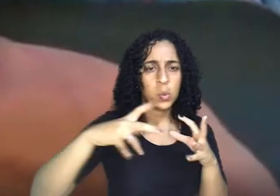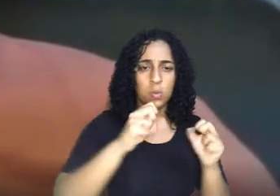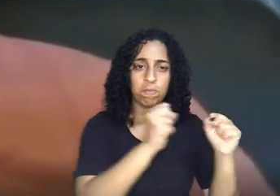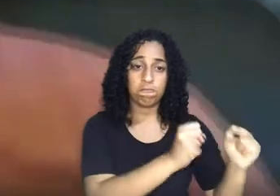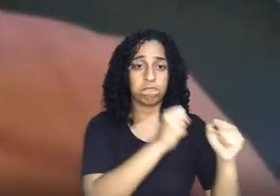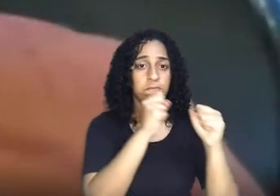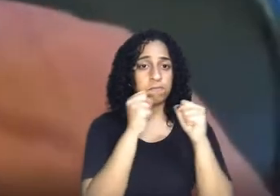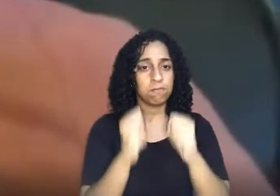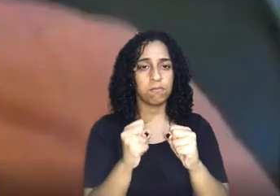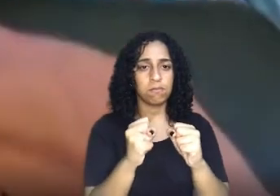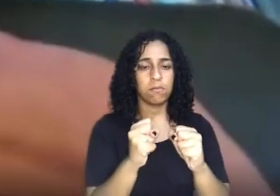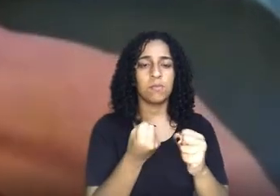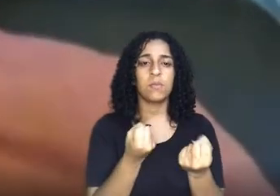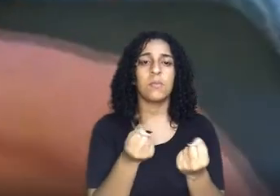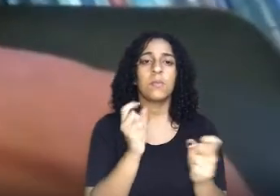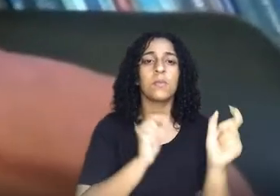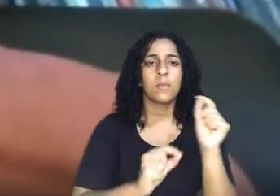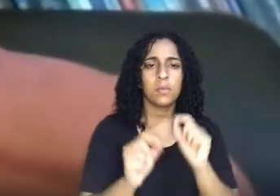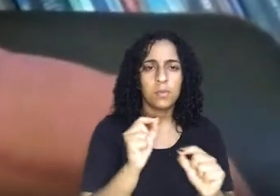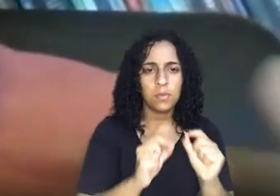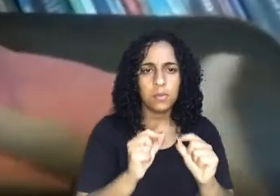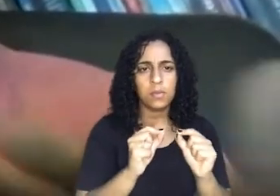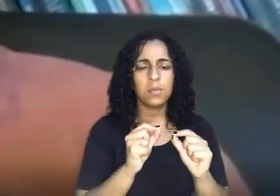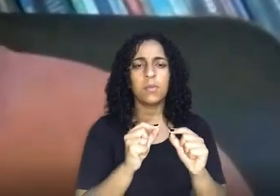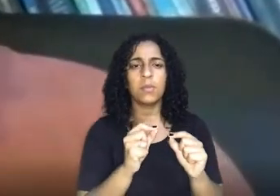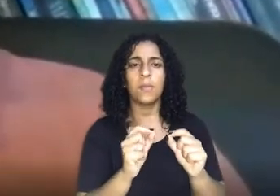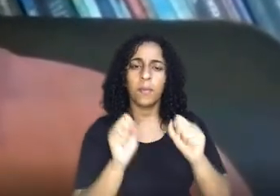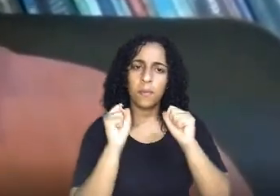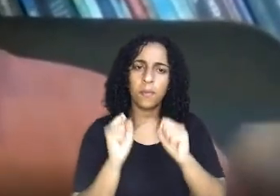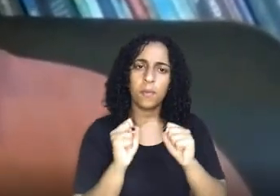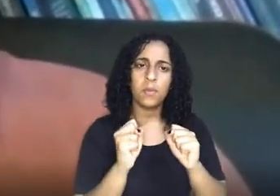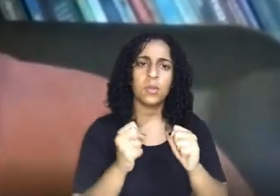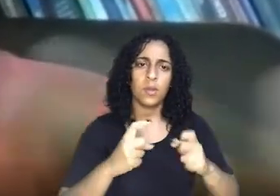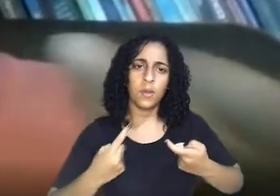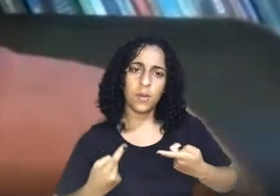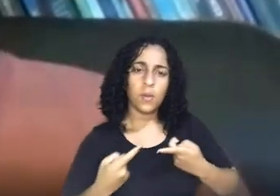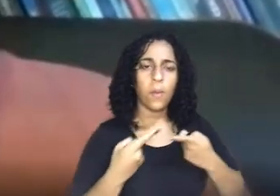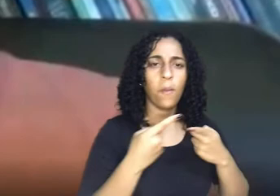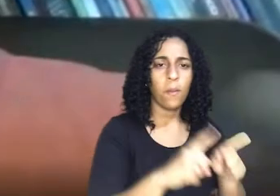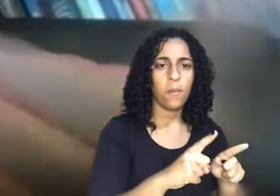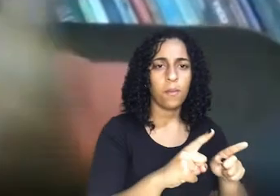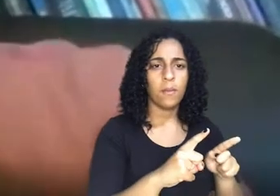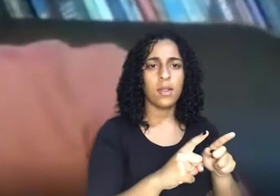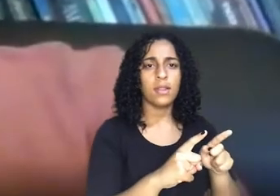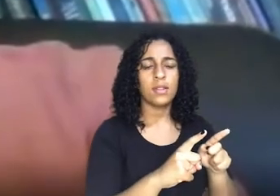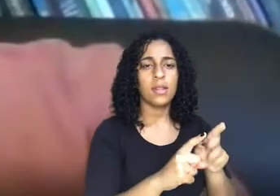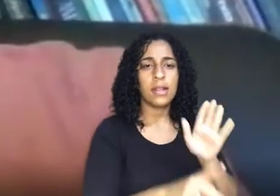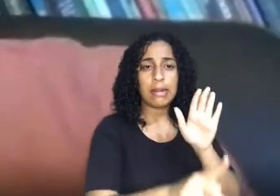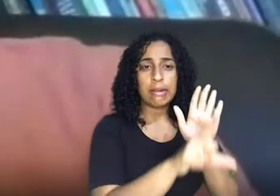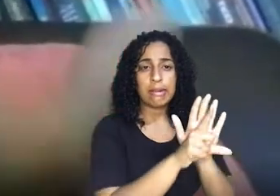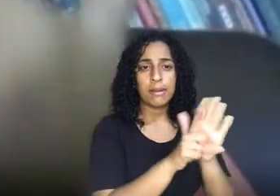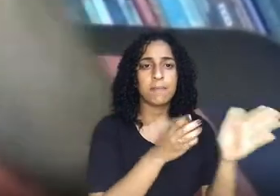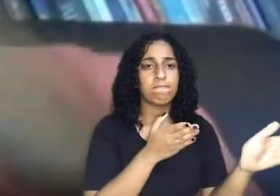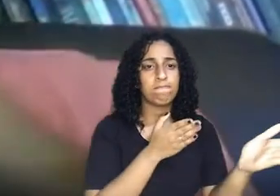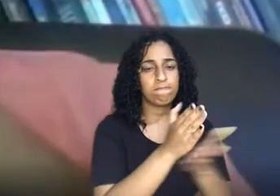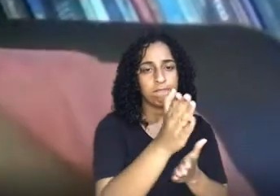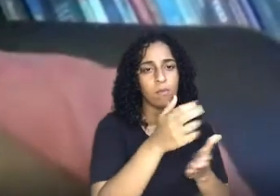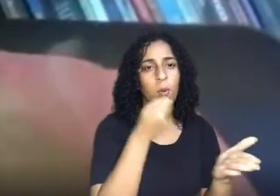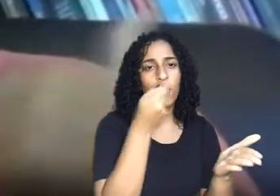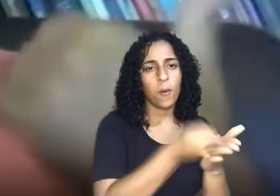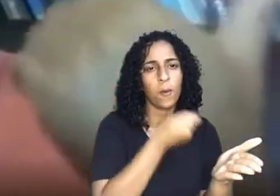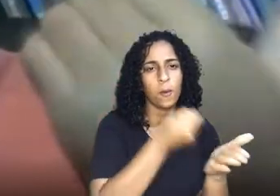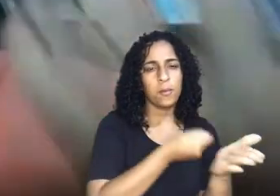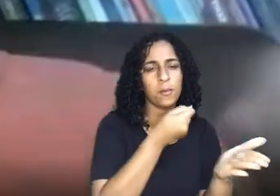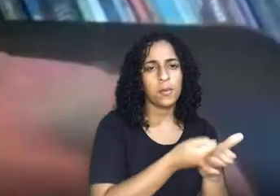seu poder é para para poder combater aprovação de uma lei que